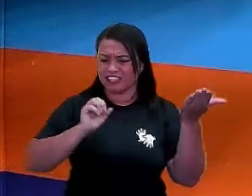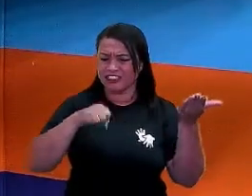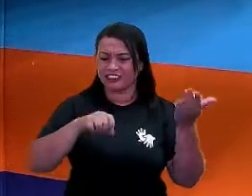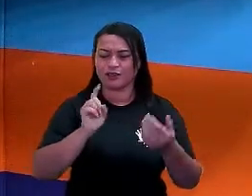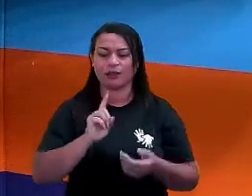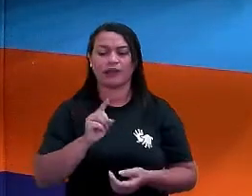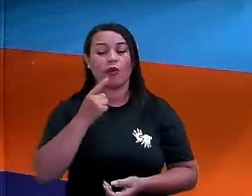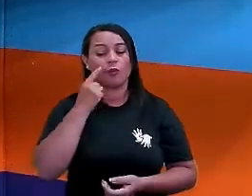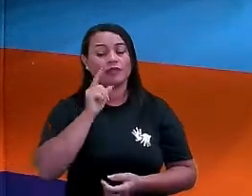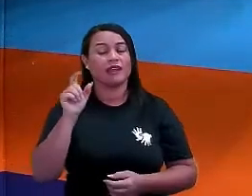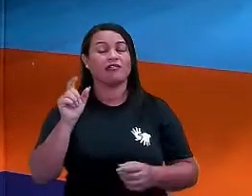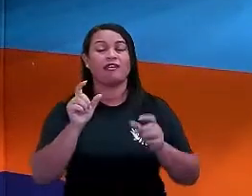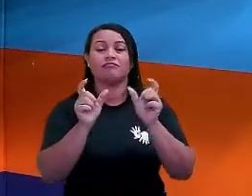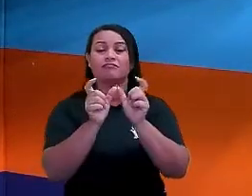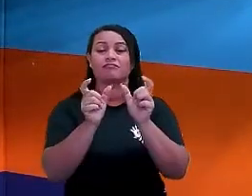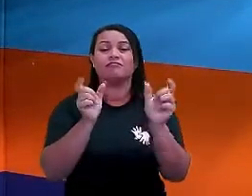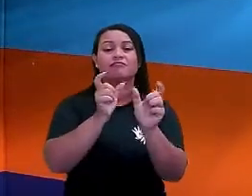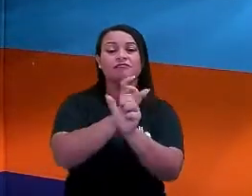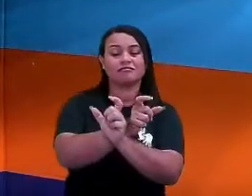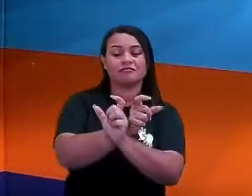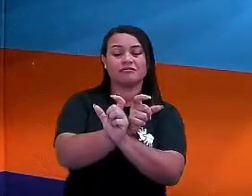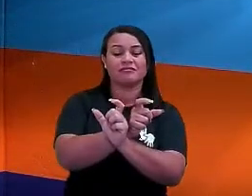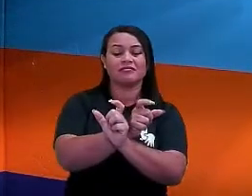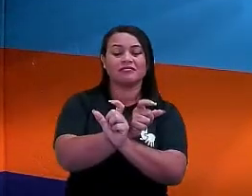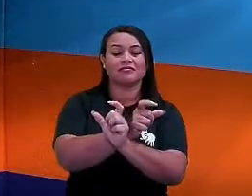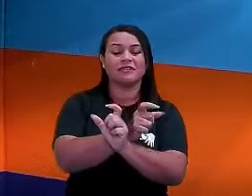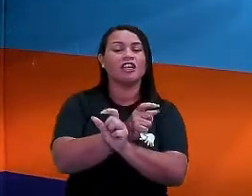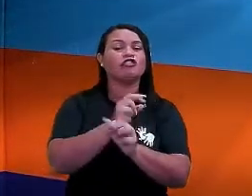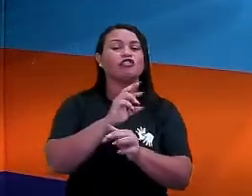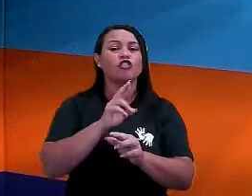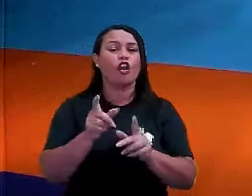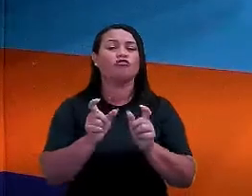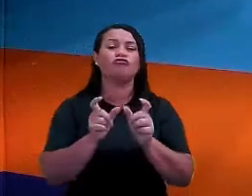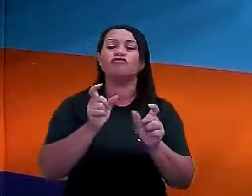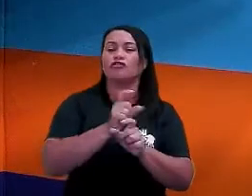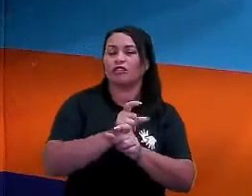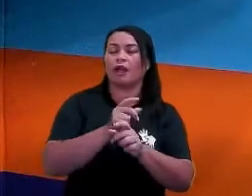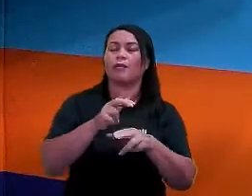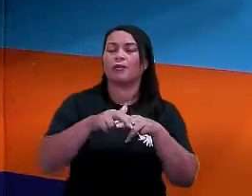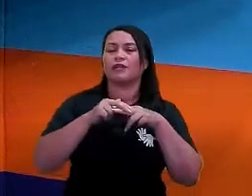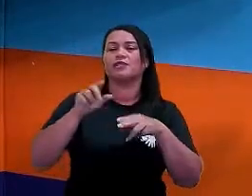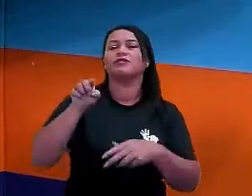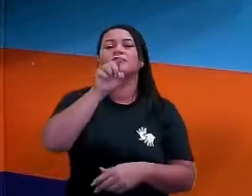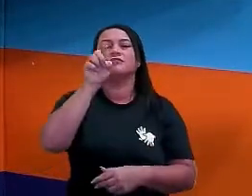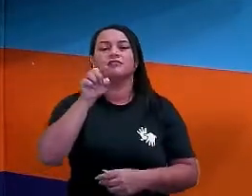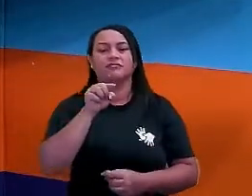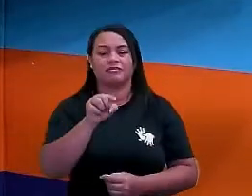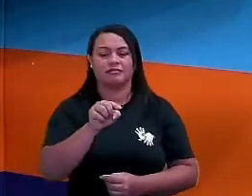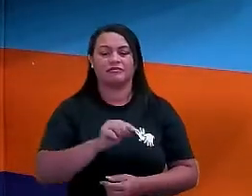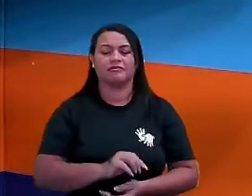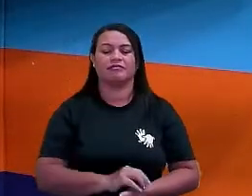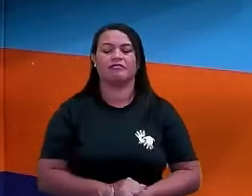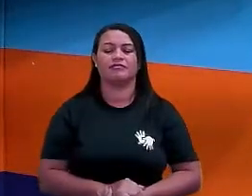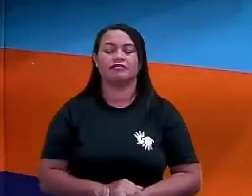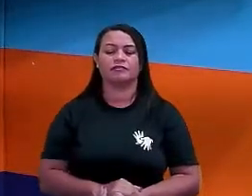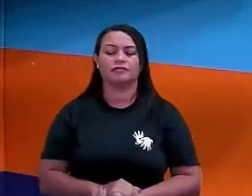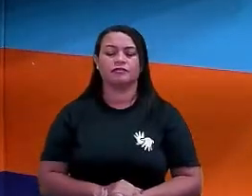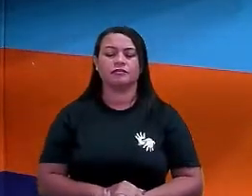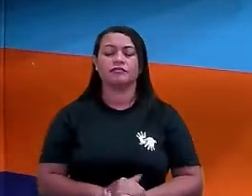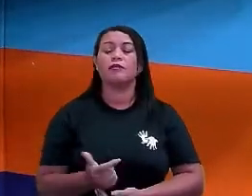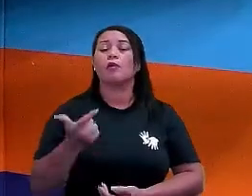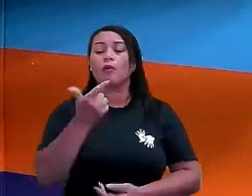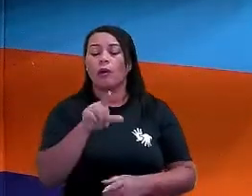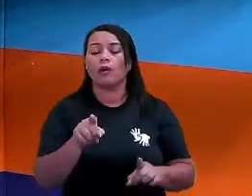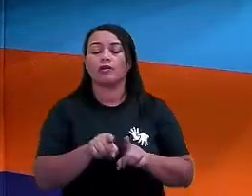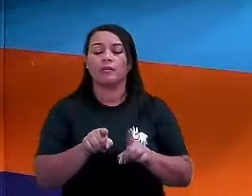E o pronome, que é o sujeito, e o complemento. E aí eu usei o going to. Ora outra